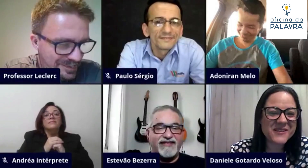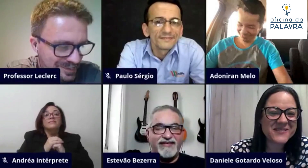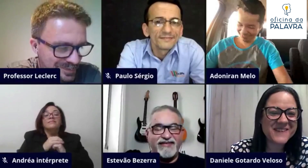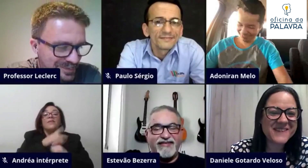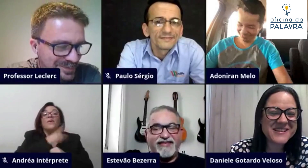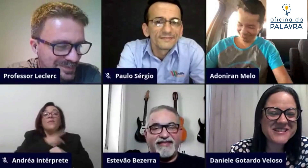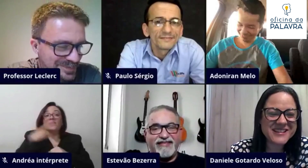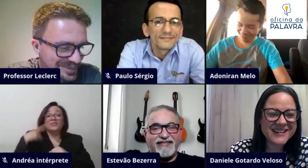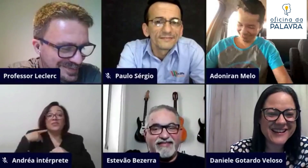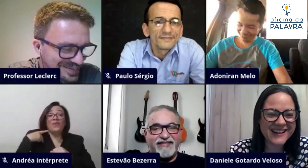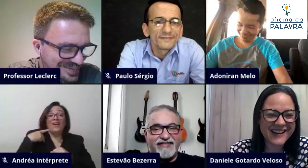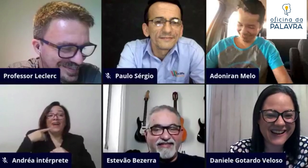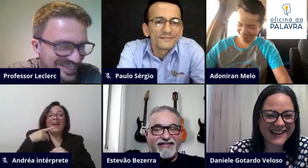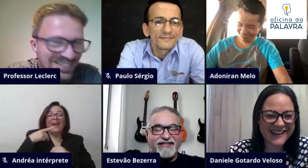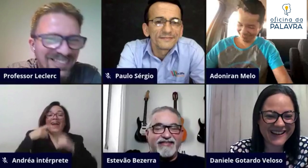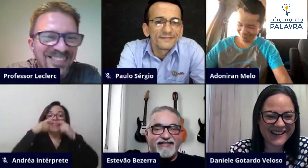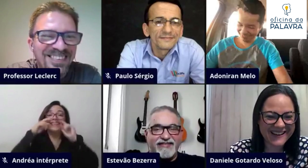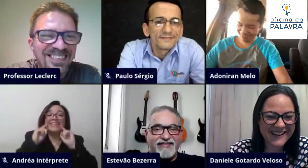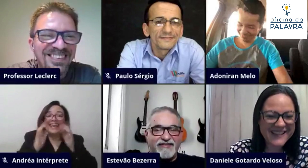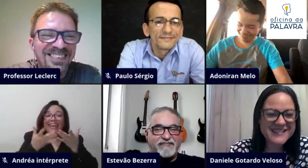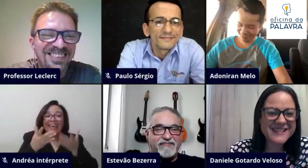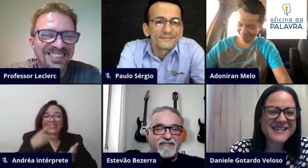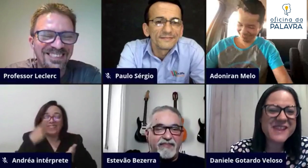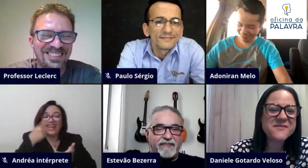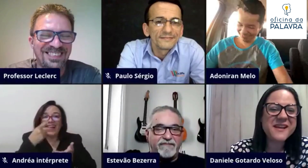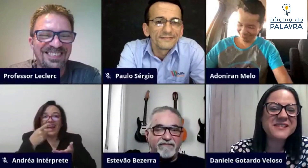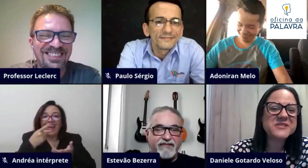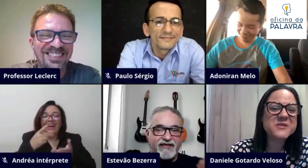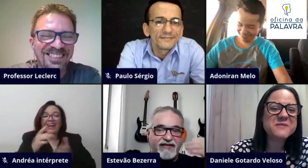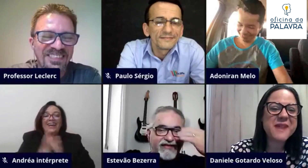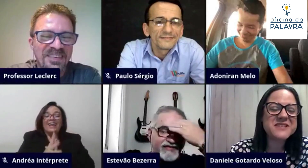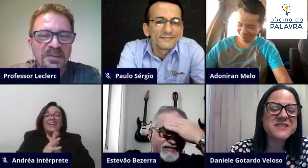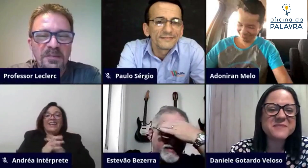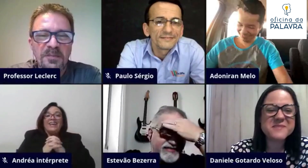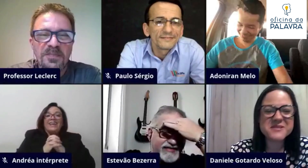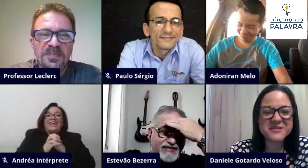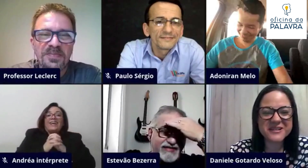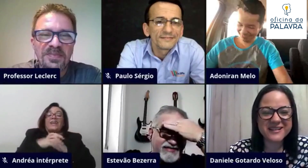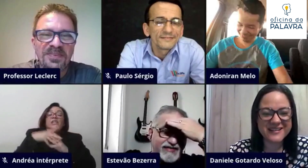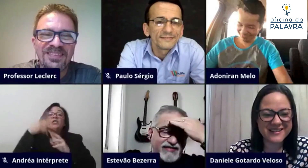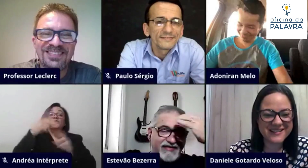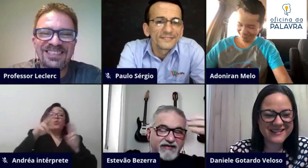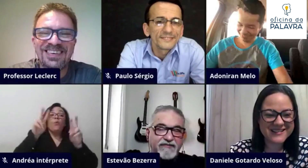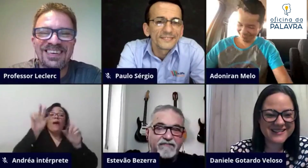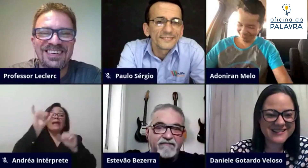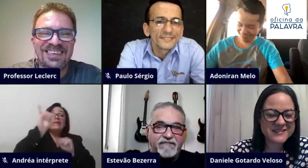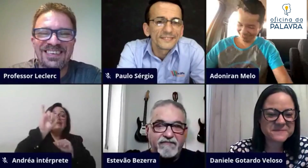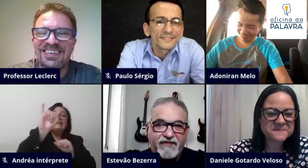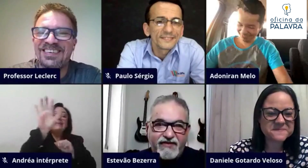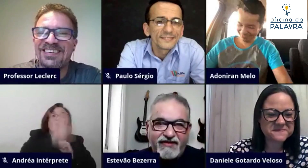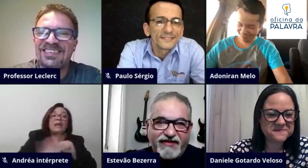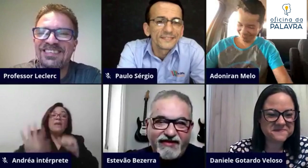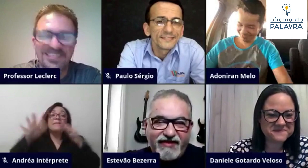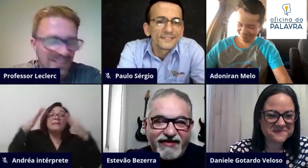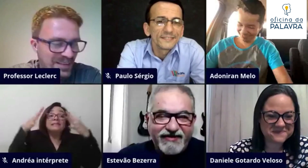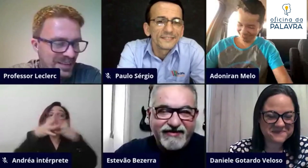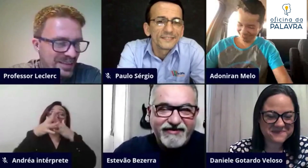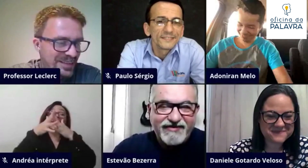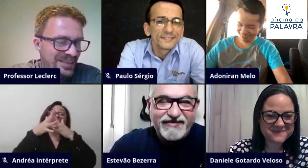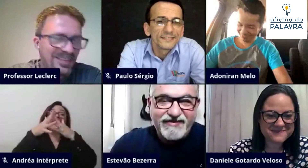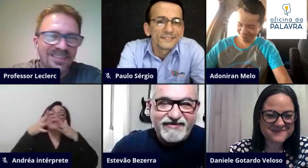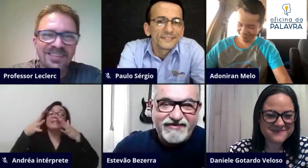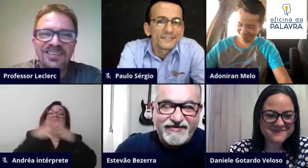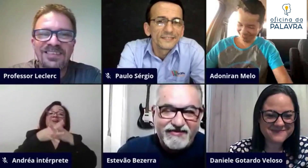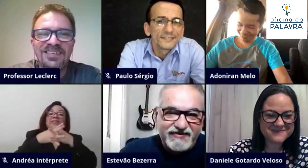quiser falar alguma coisa. Que eu fale atrasada primeiro. a sua imagem aí, pastor. Ele quer, mas